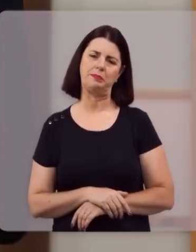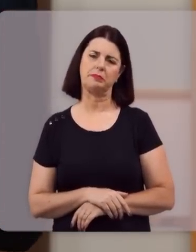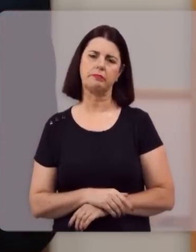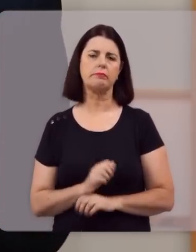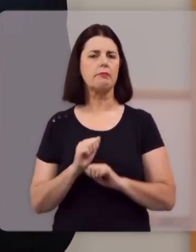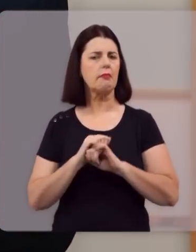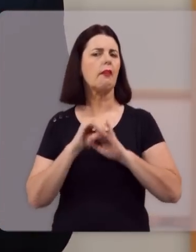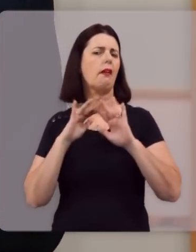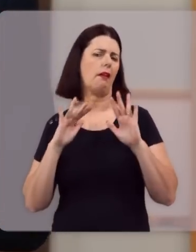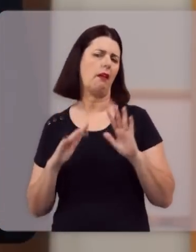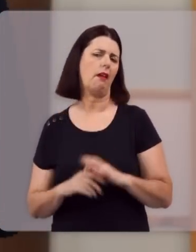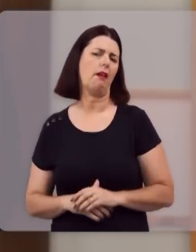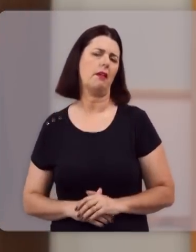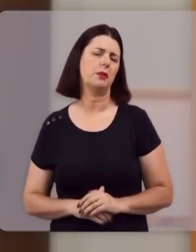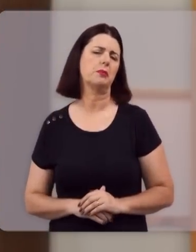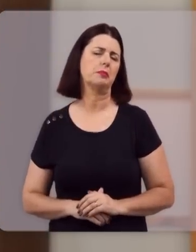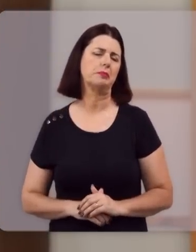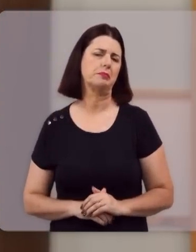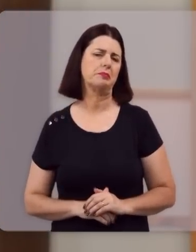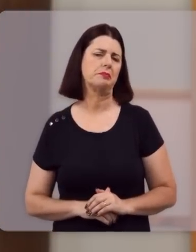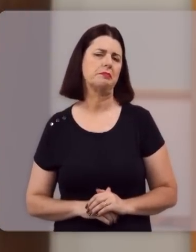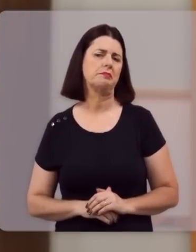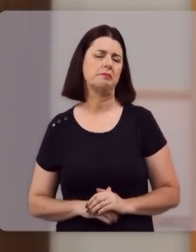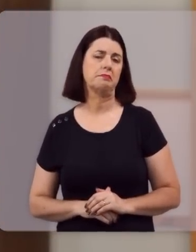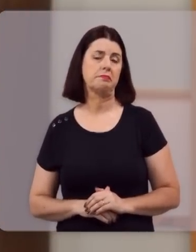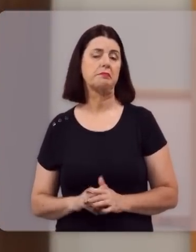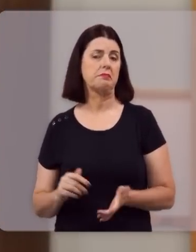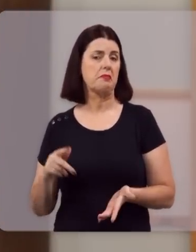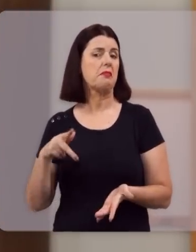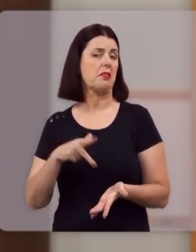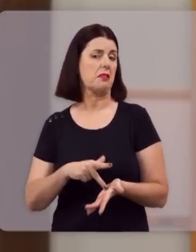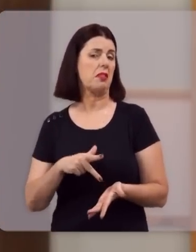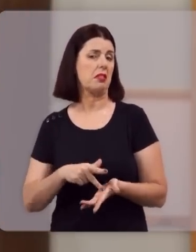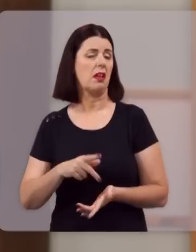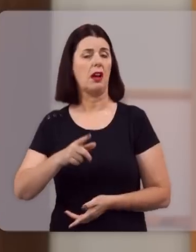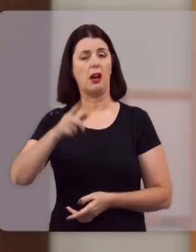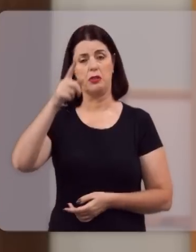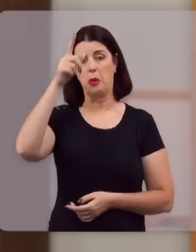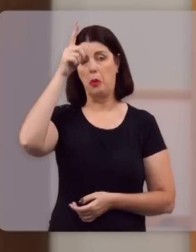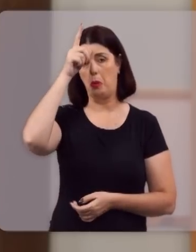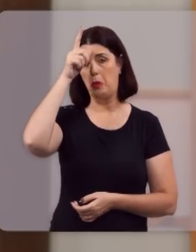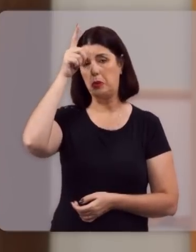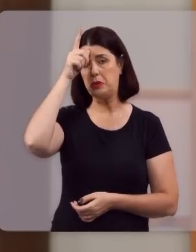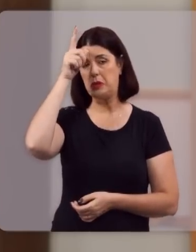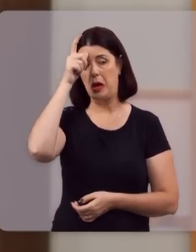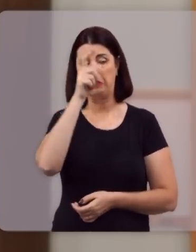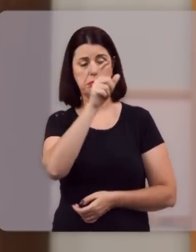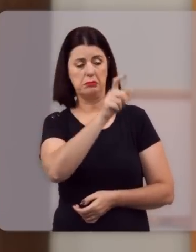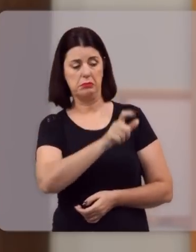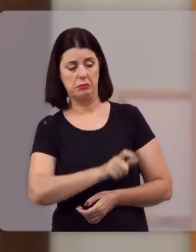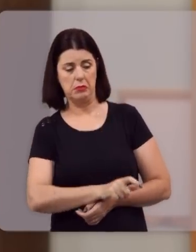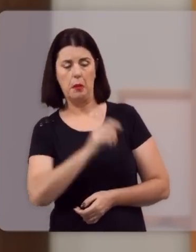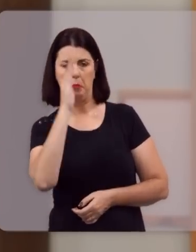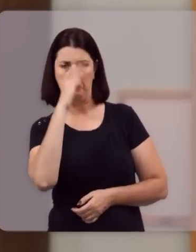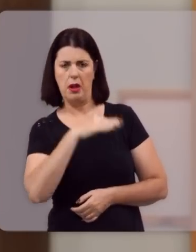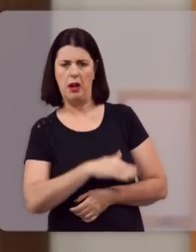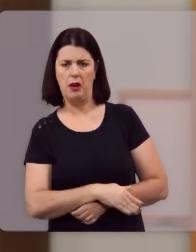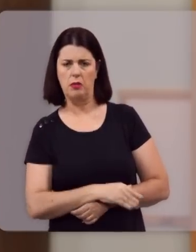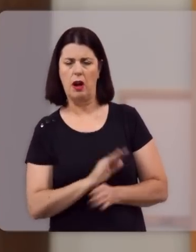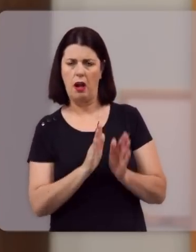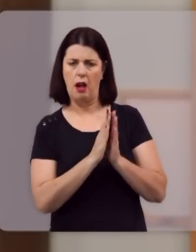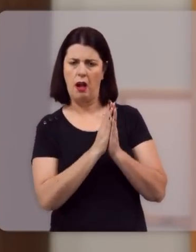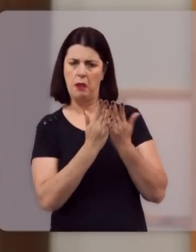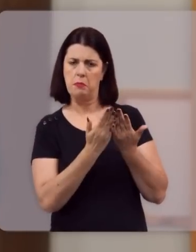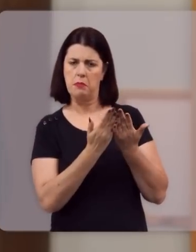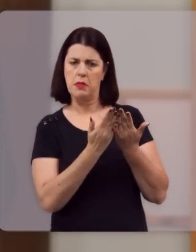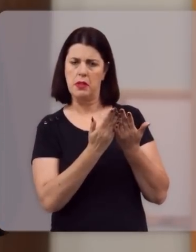É claro que o diabo é um ser perverso. A